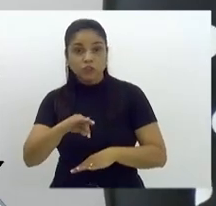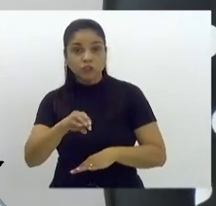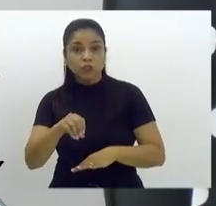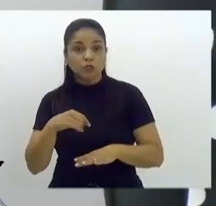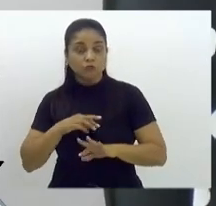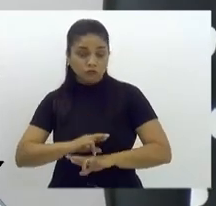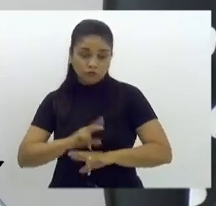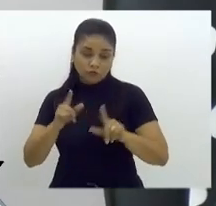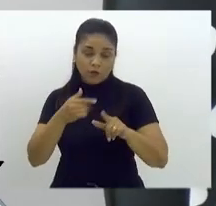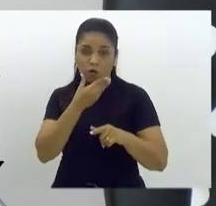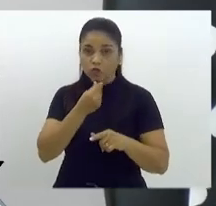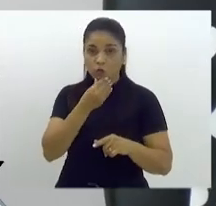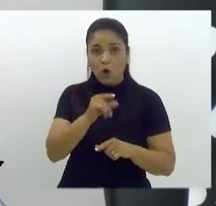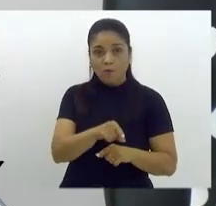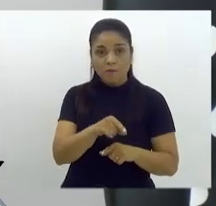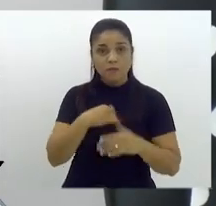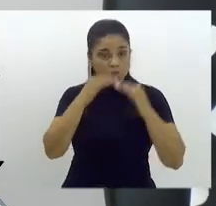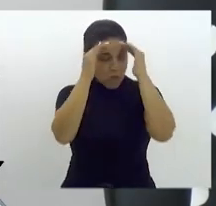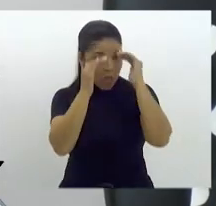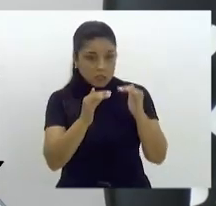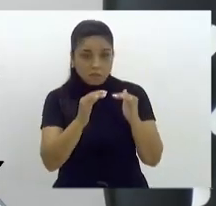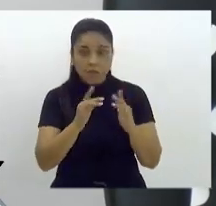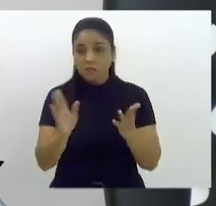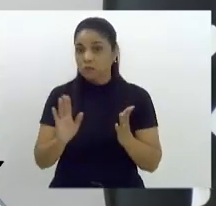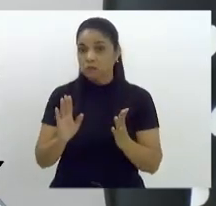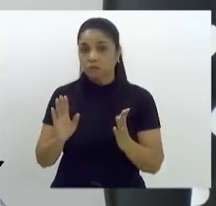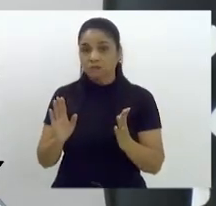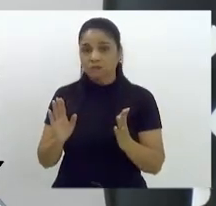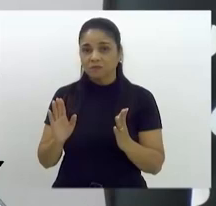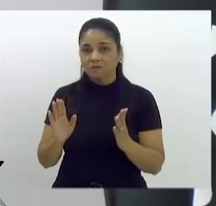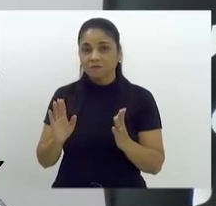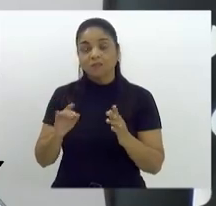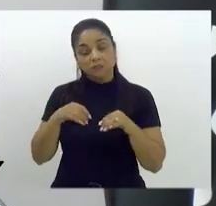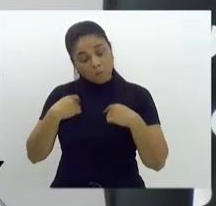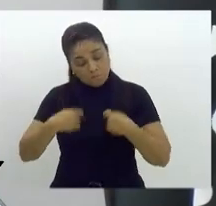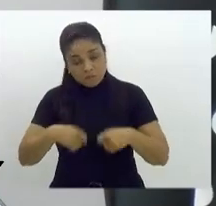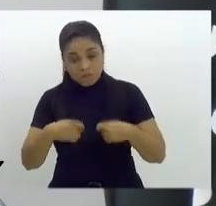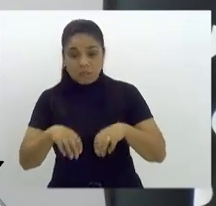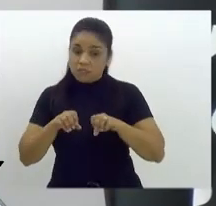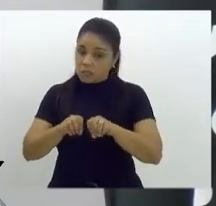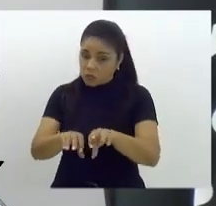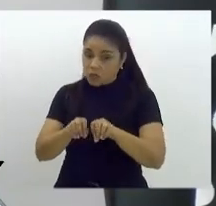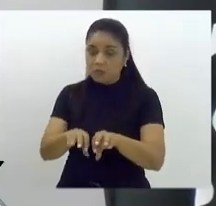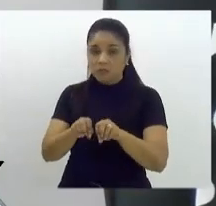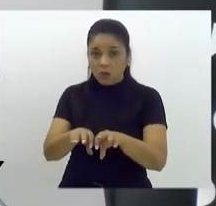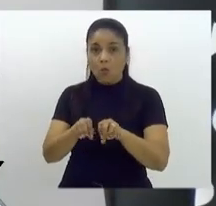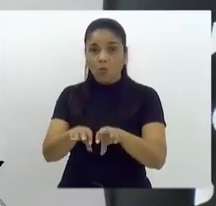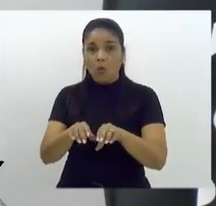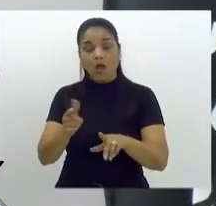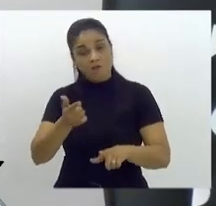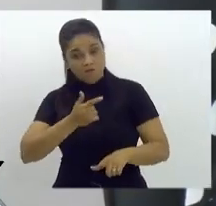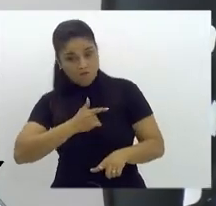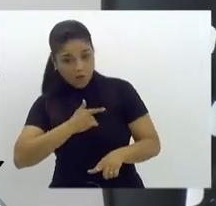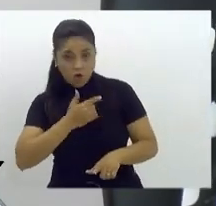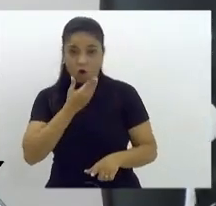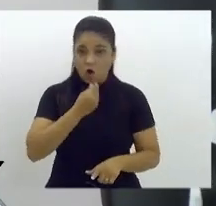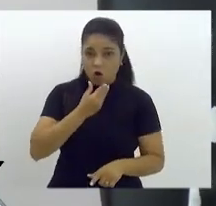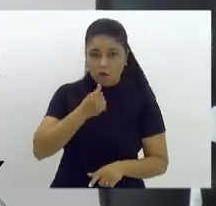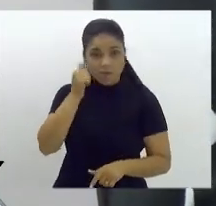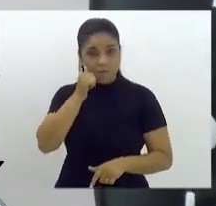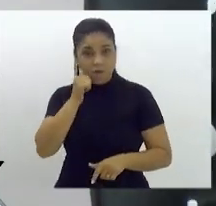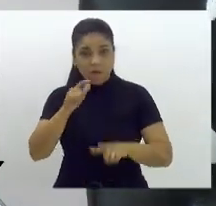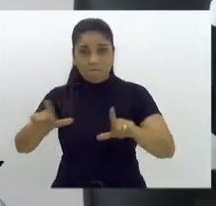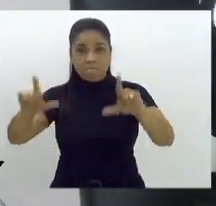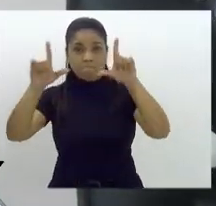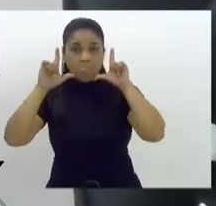mas eu respeito um dos Sexos Então a gente tem que inserir isso na educação como a senhora falou é feio para homem feio para mulher só que